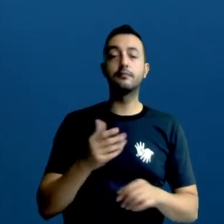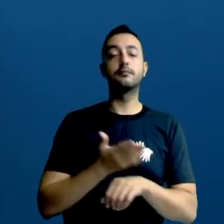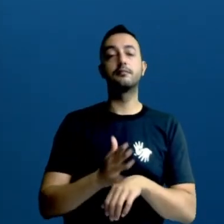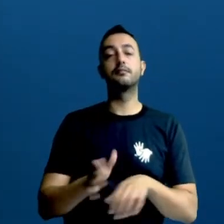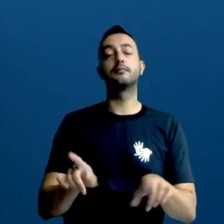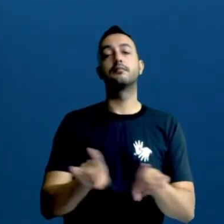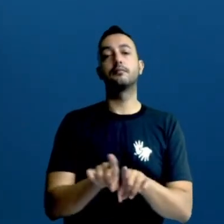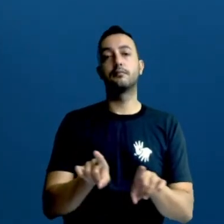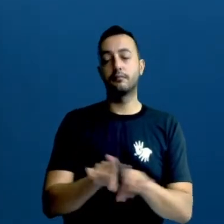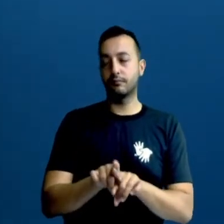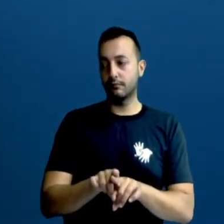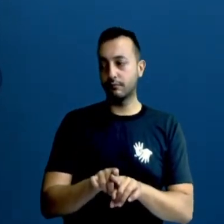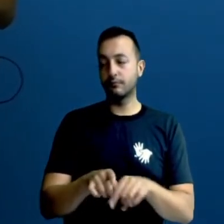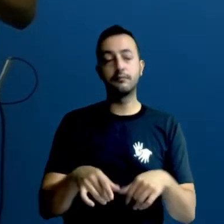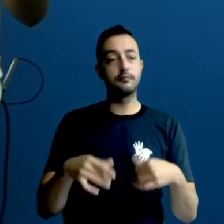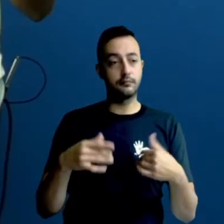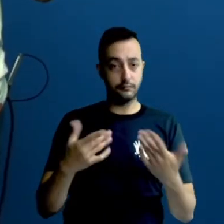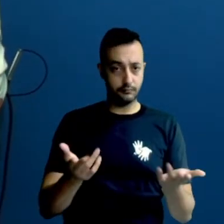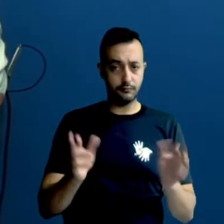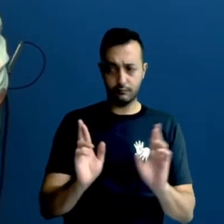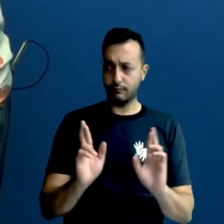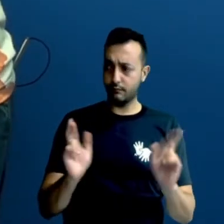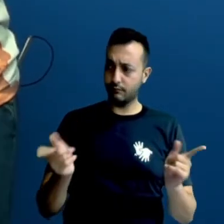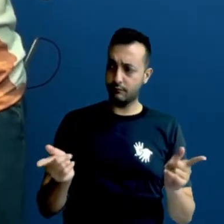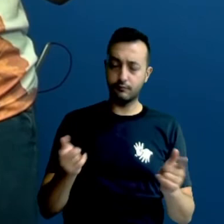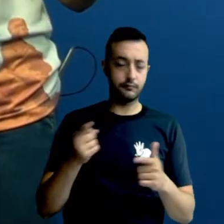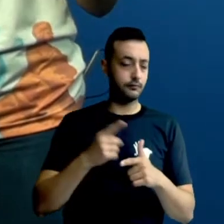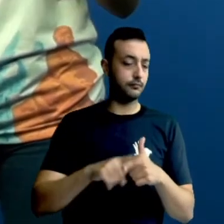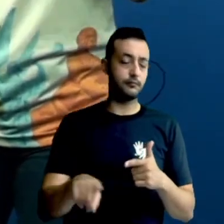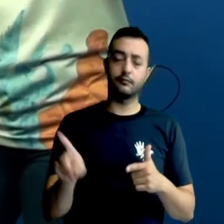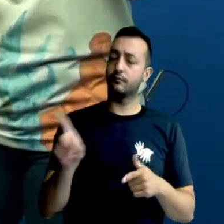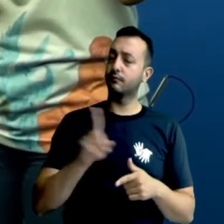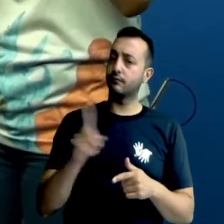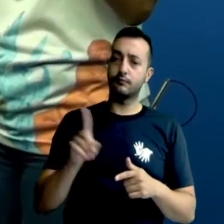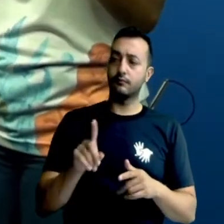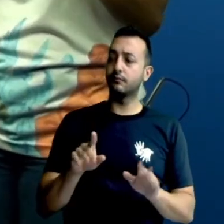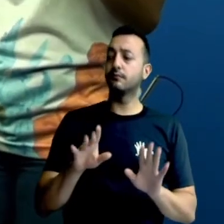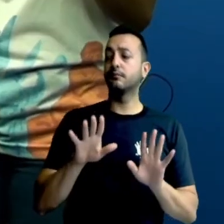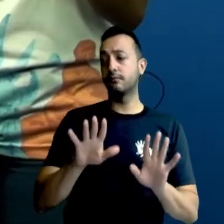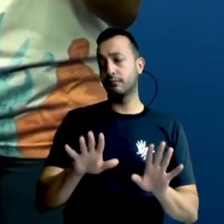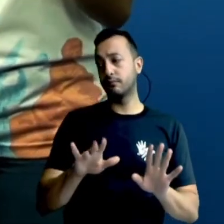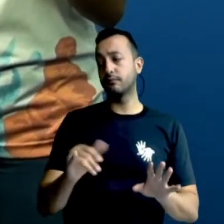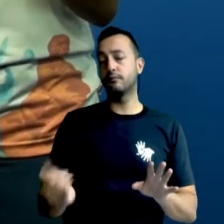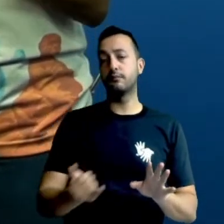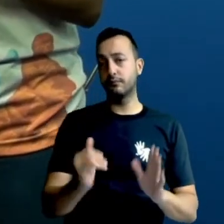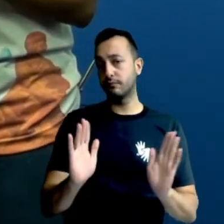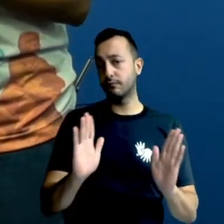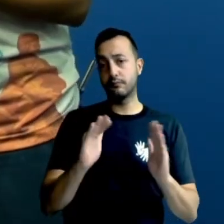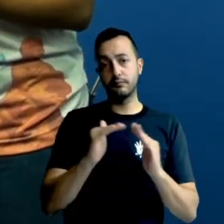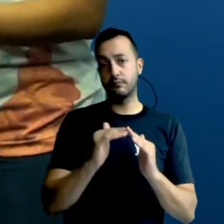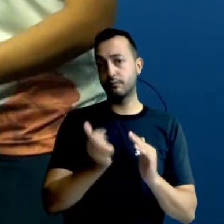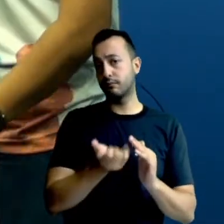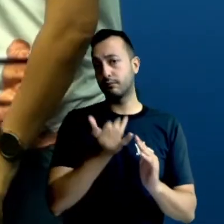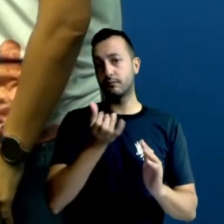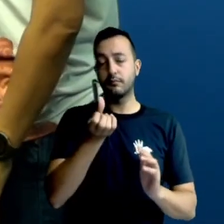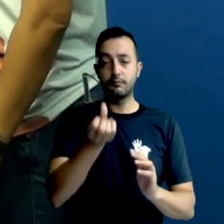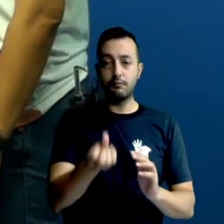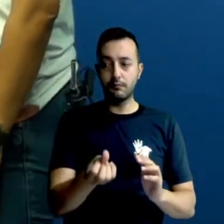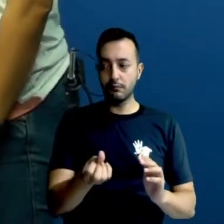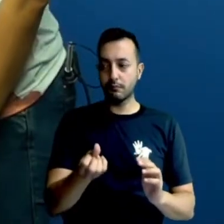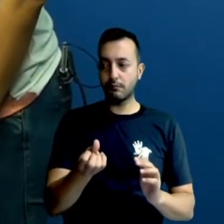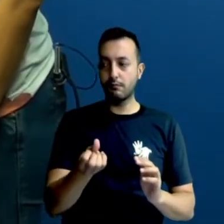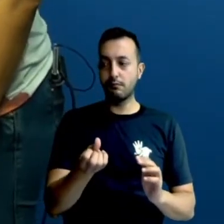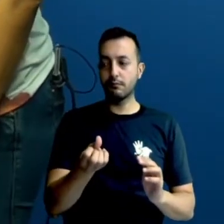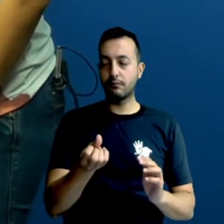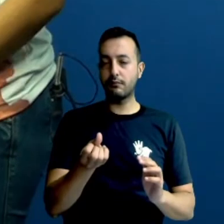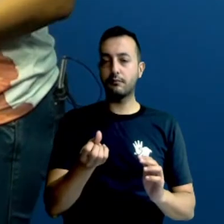aqui também é um hexágono, tem formatos diferentes, não tem problema. Basta que seja uma região fechada com 6 lados. E